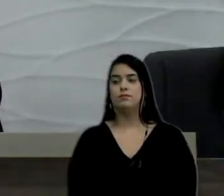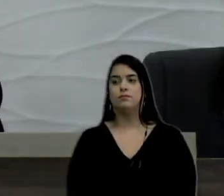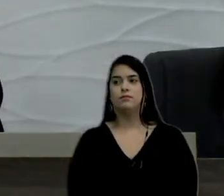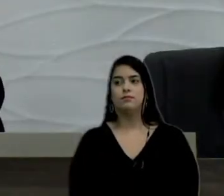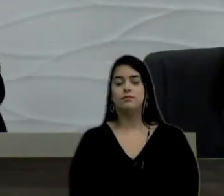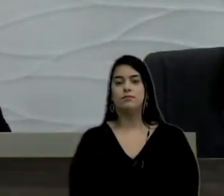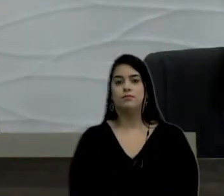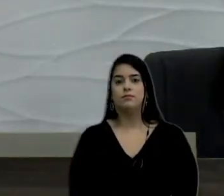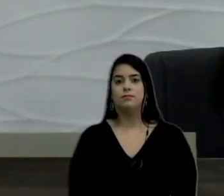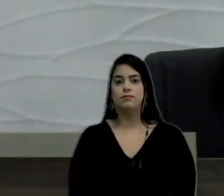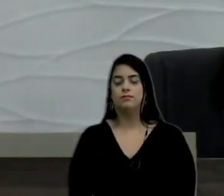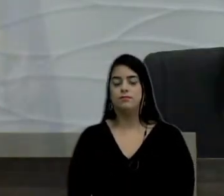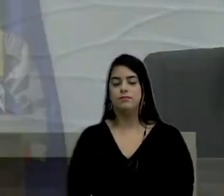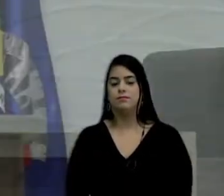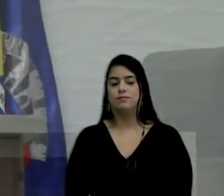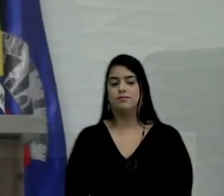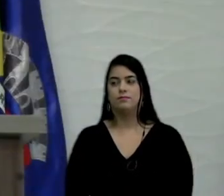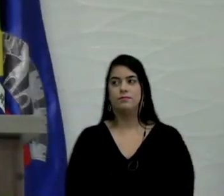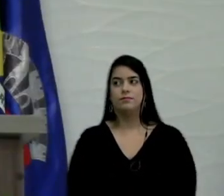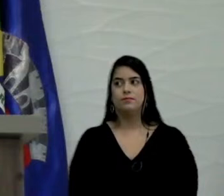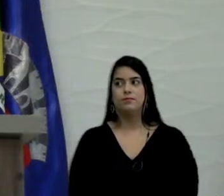sentado que eu